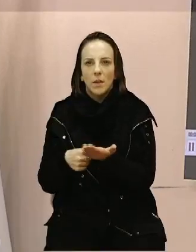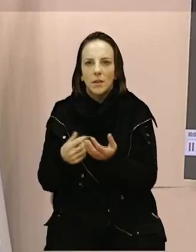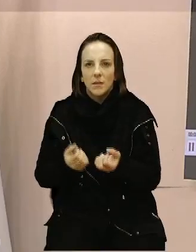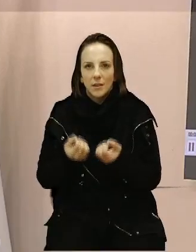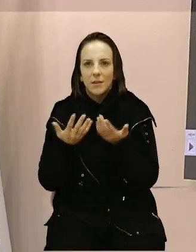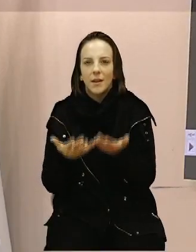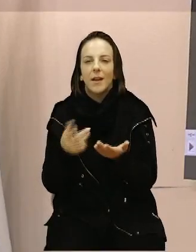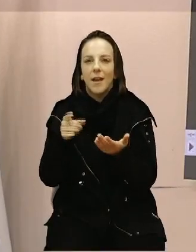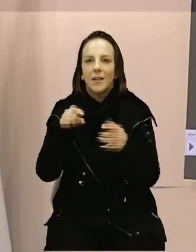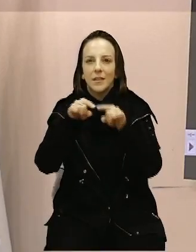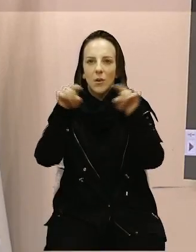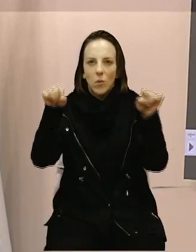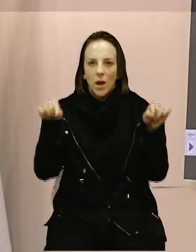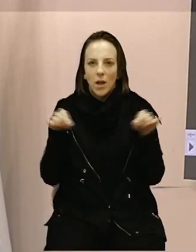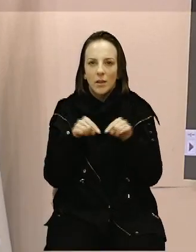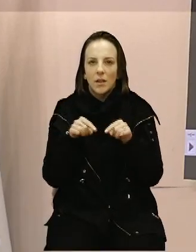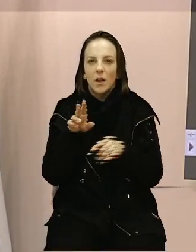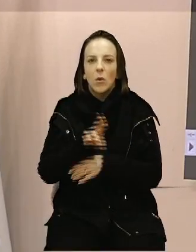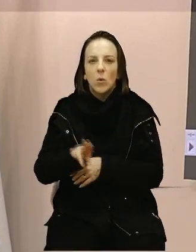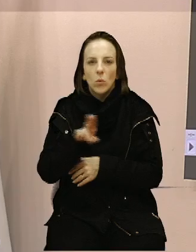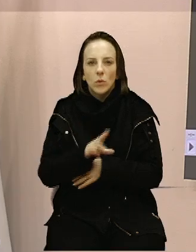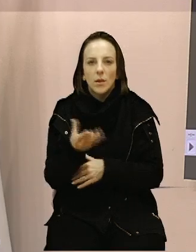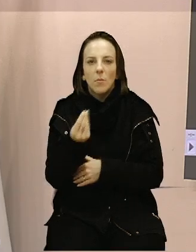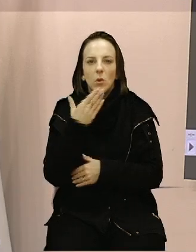pelas crianças. Aí.